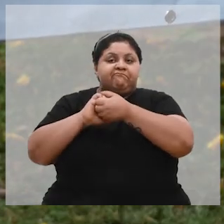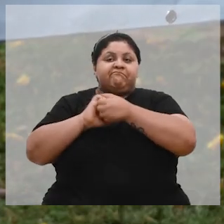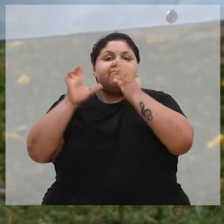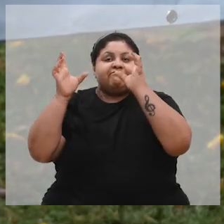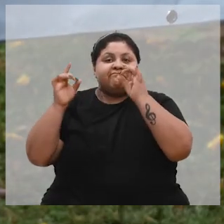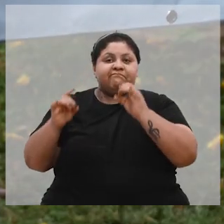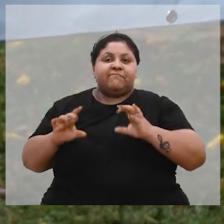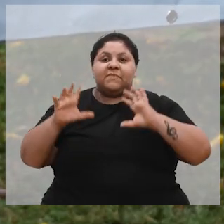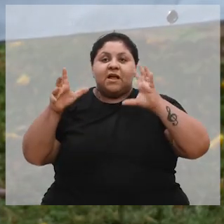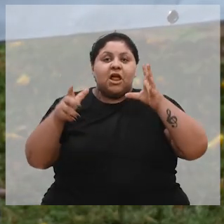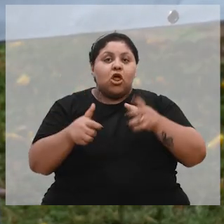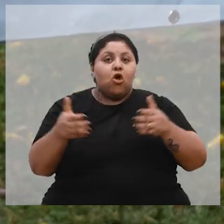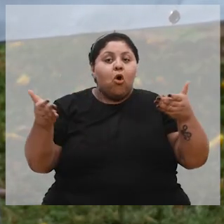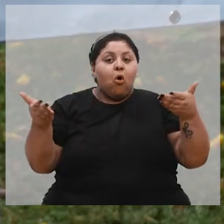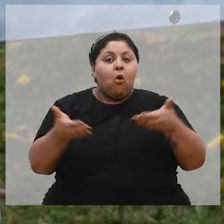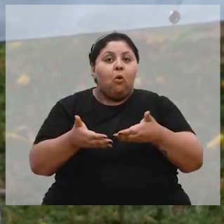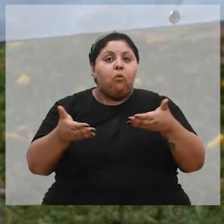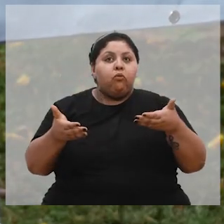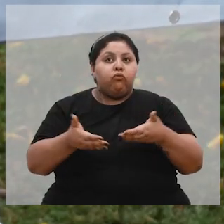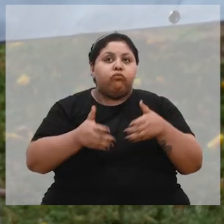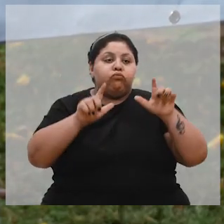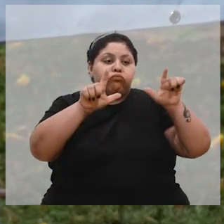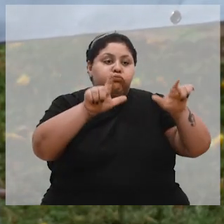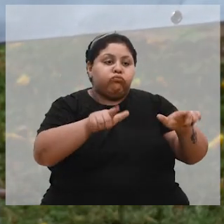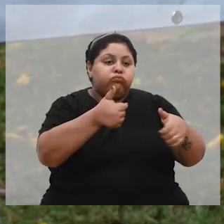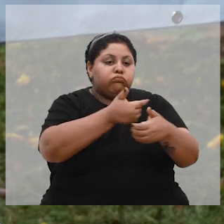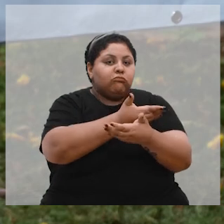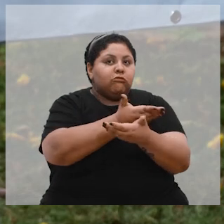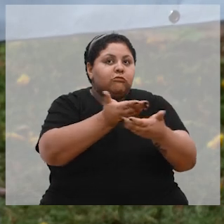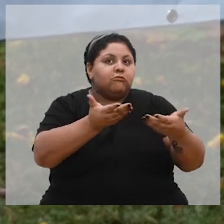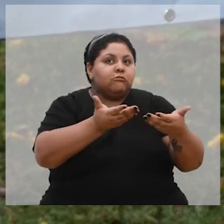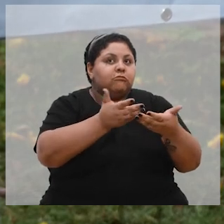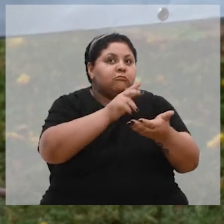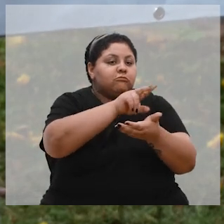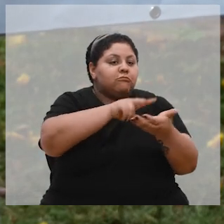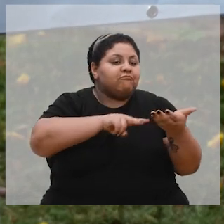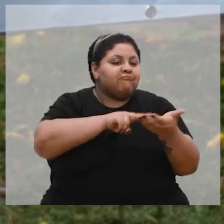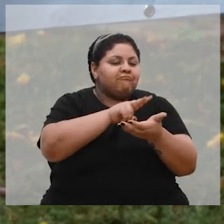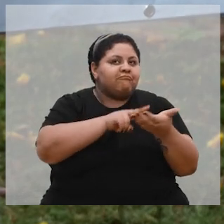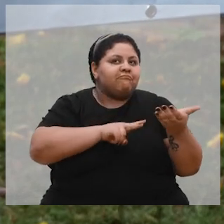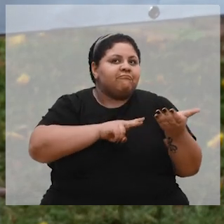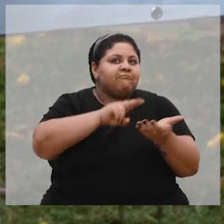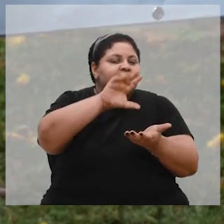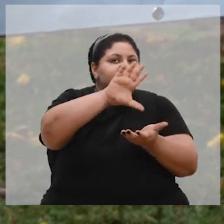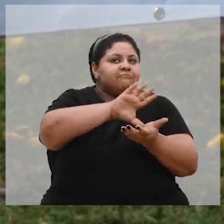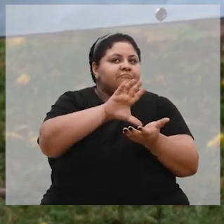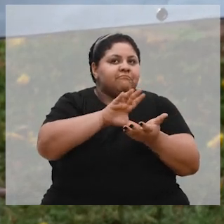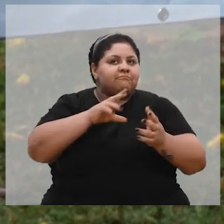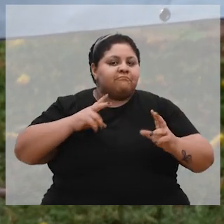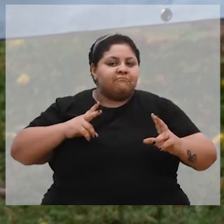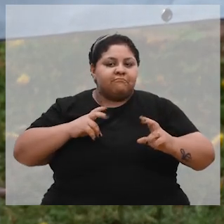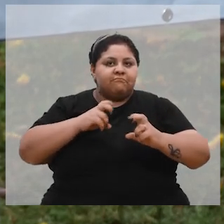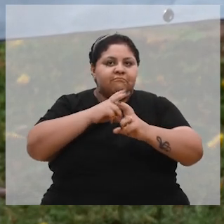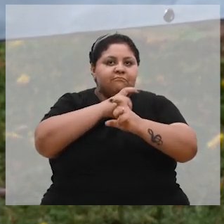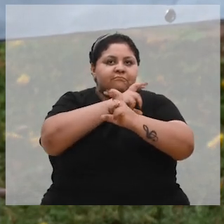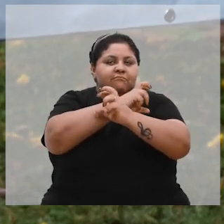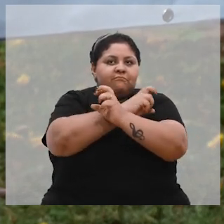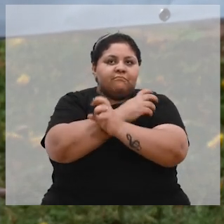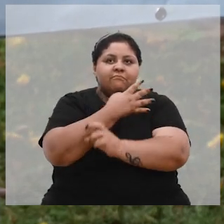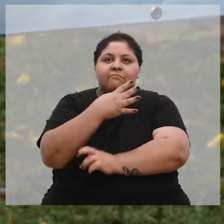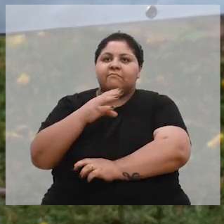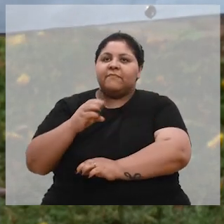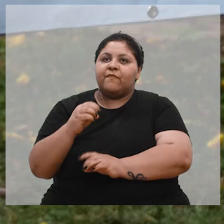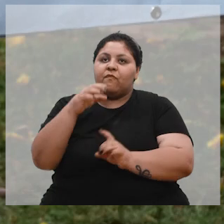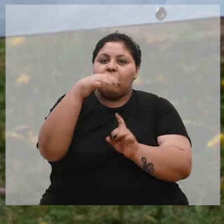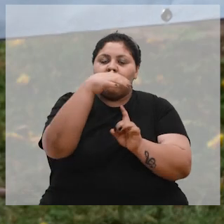Uma saudação especial a todos. Estamos aqui direto do Espaço do Leitor, em meio à Praça Dante Alighieri, palco